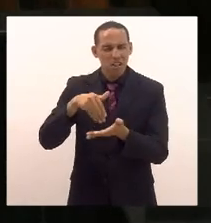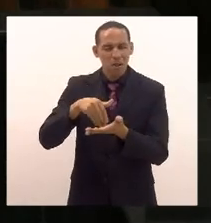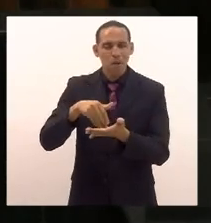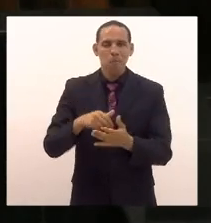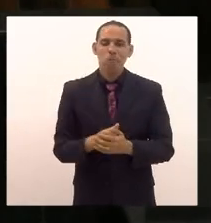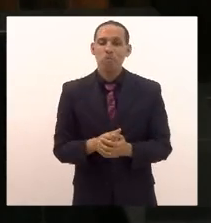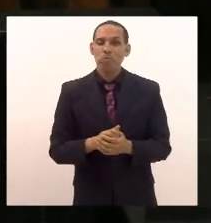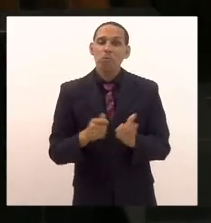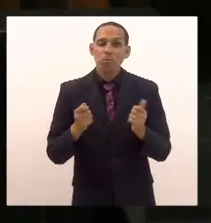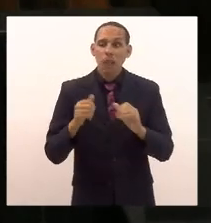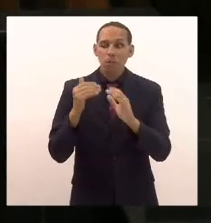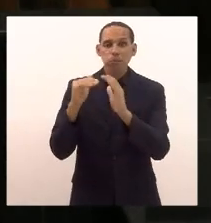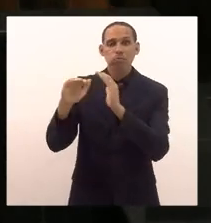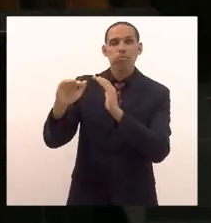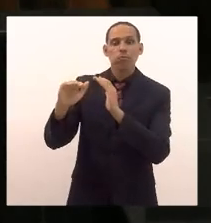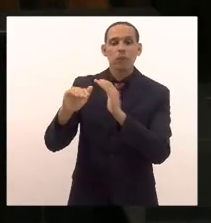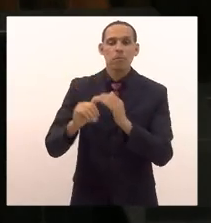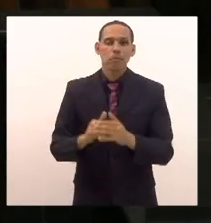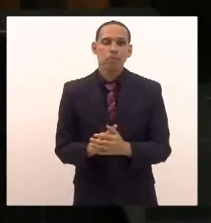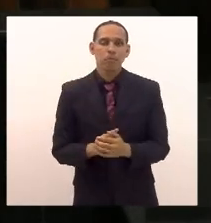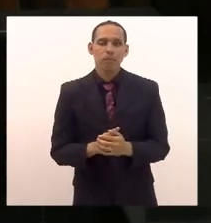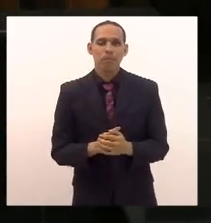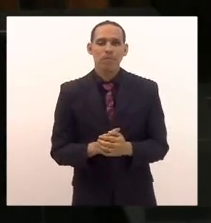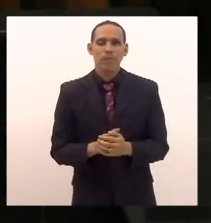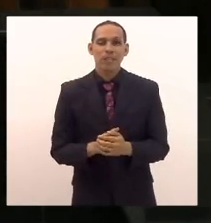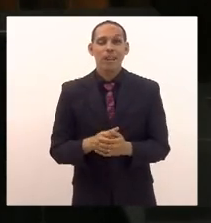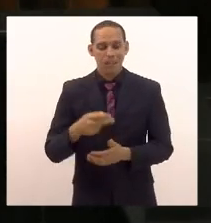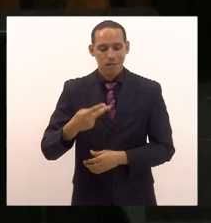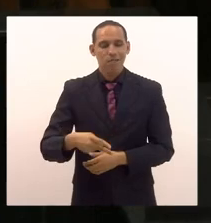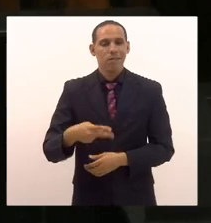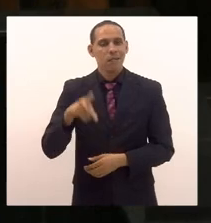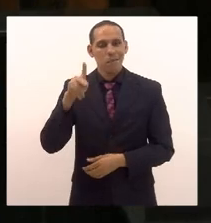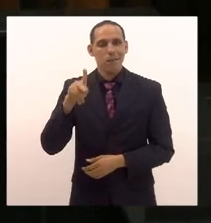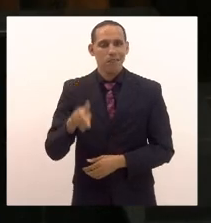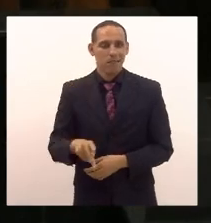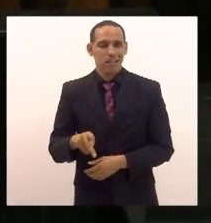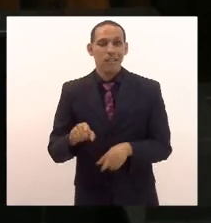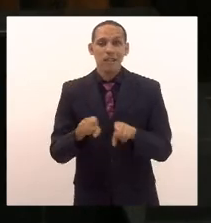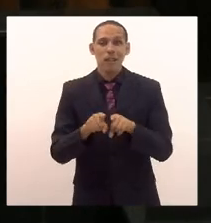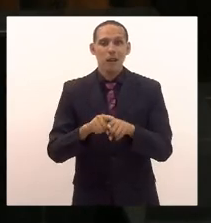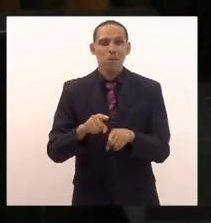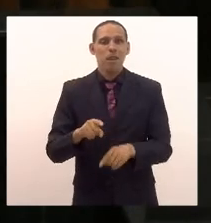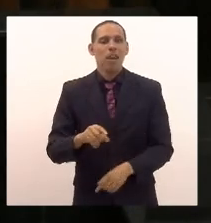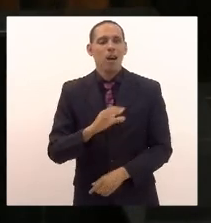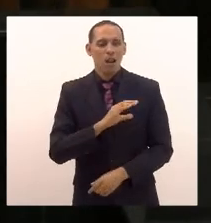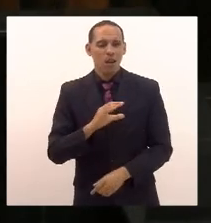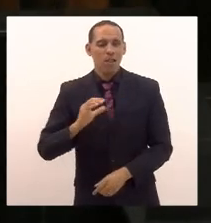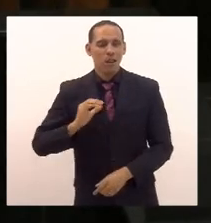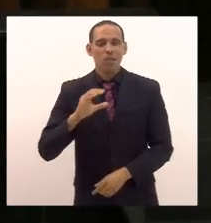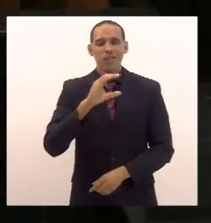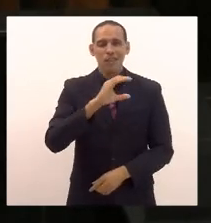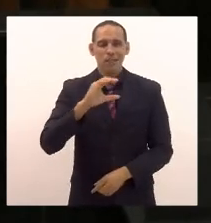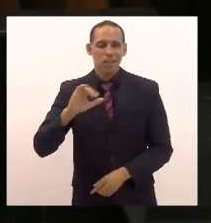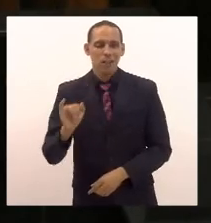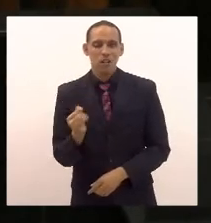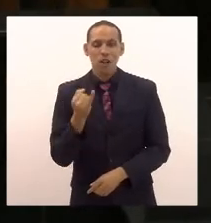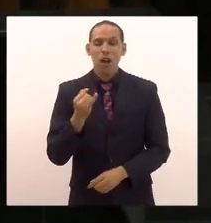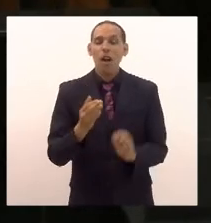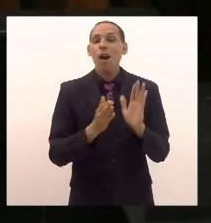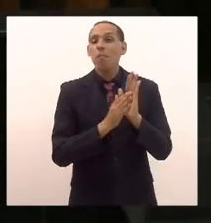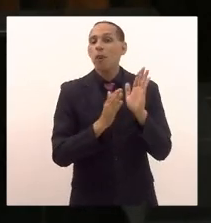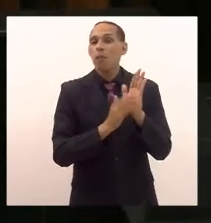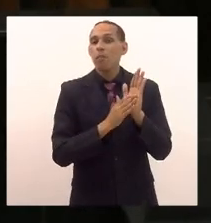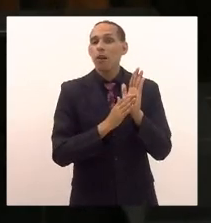poderemos enviar à presidência da casa EA comissão de condições Justiça proposta